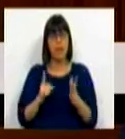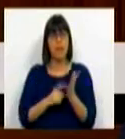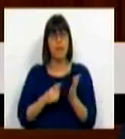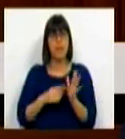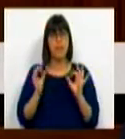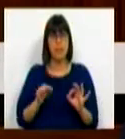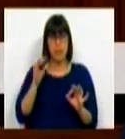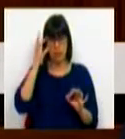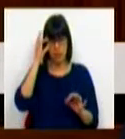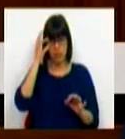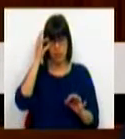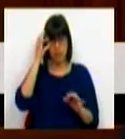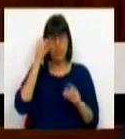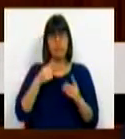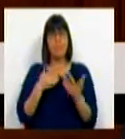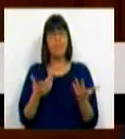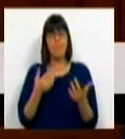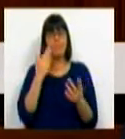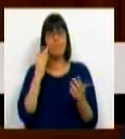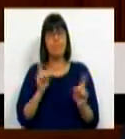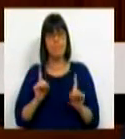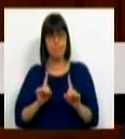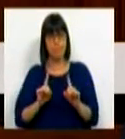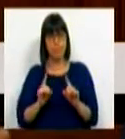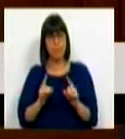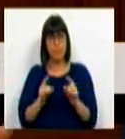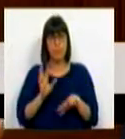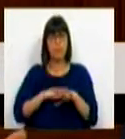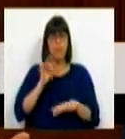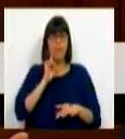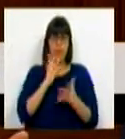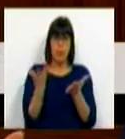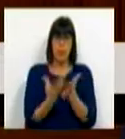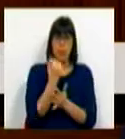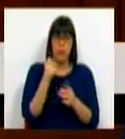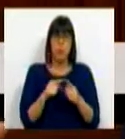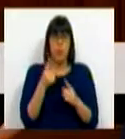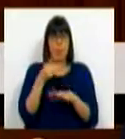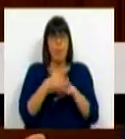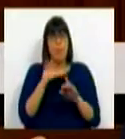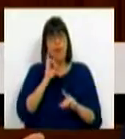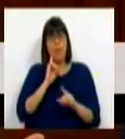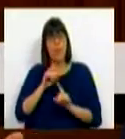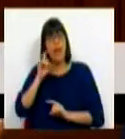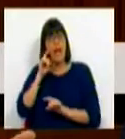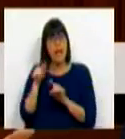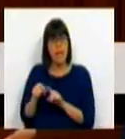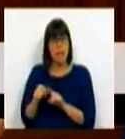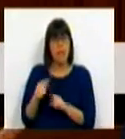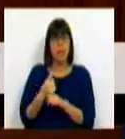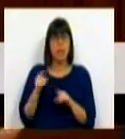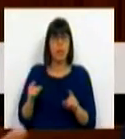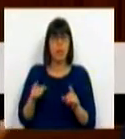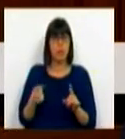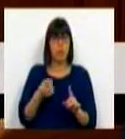necessidade de desconsiderar, digamos assim, para efeitos do valor recuperável, uma parte do valor das garantias, porque